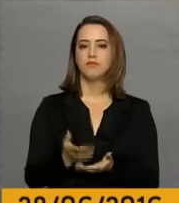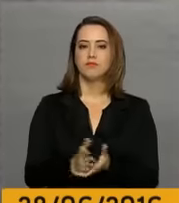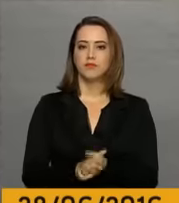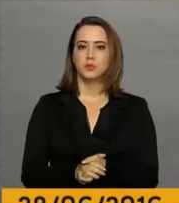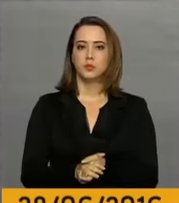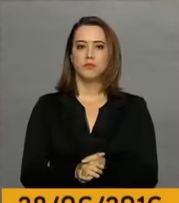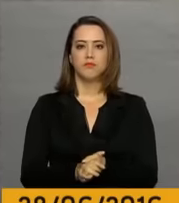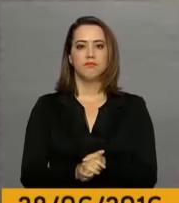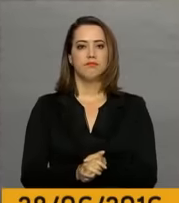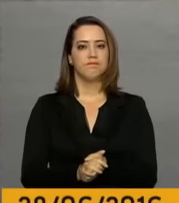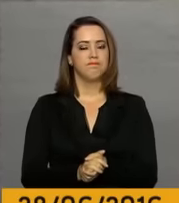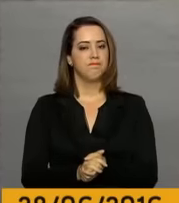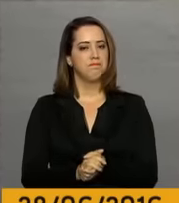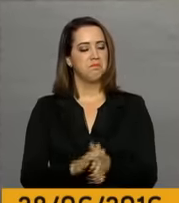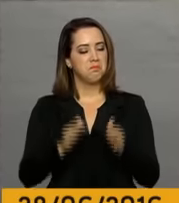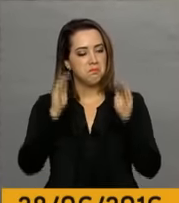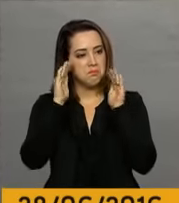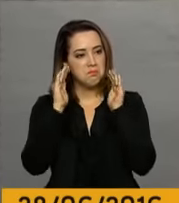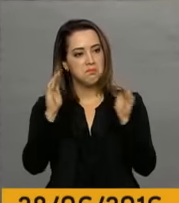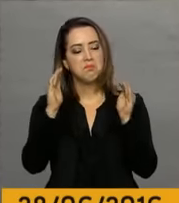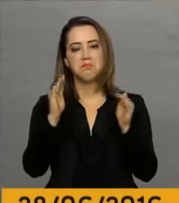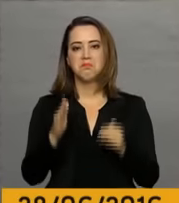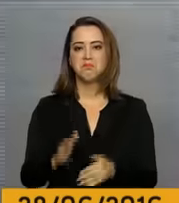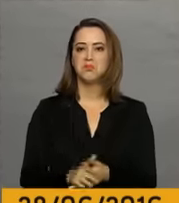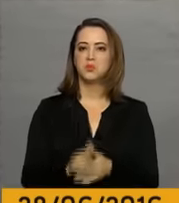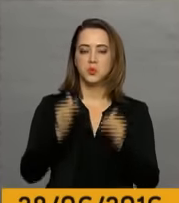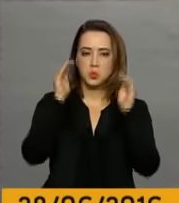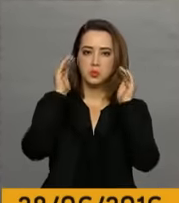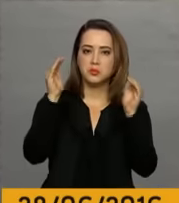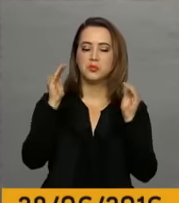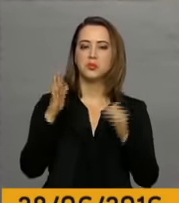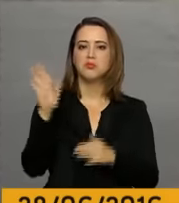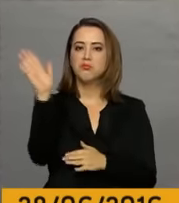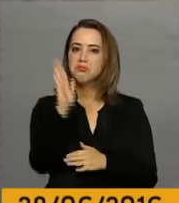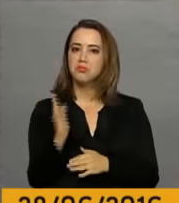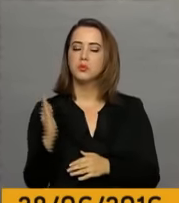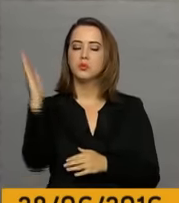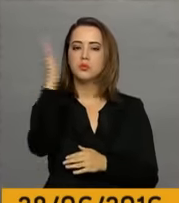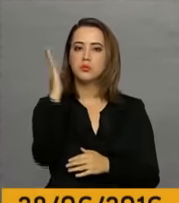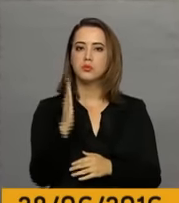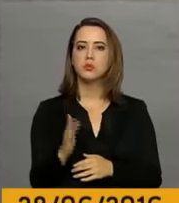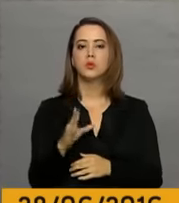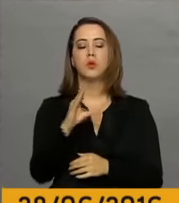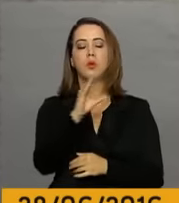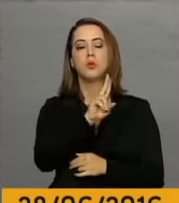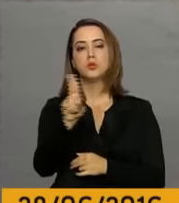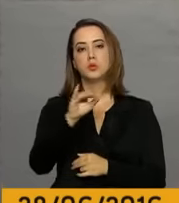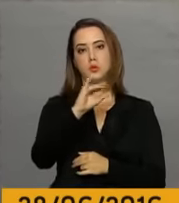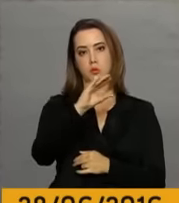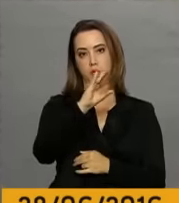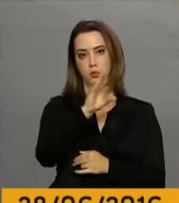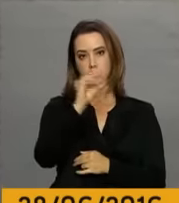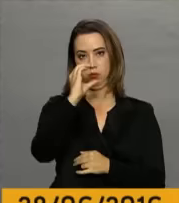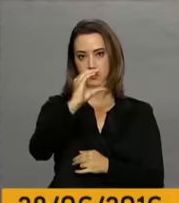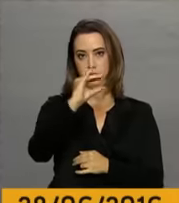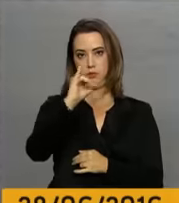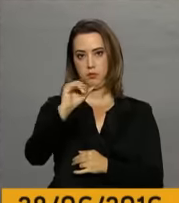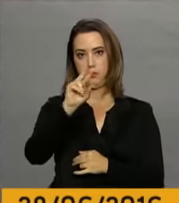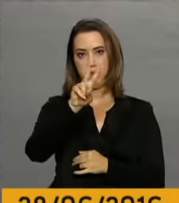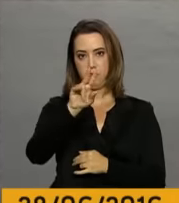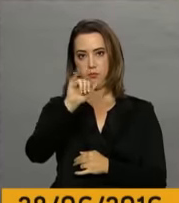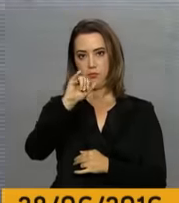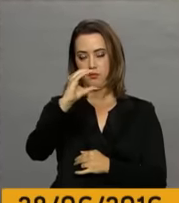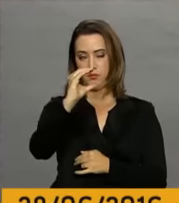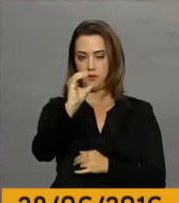extraordinária honra cívica não é honra pessoal é honra cívica de me fazer